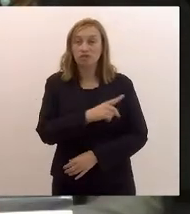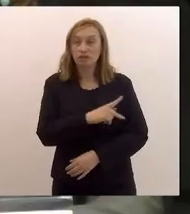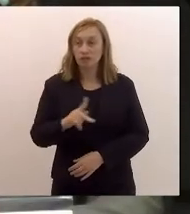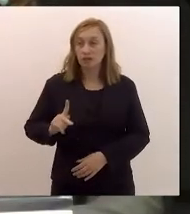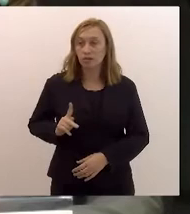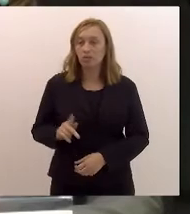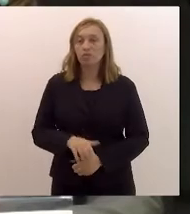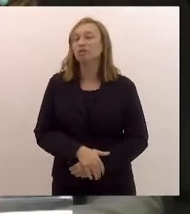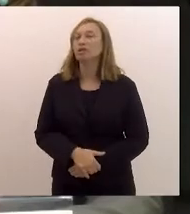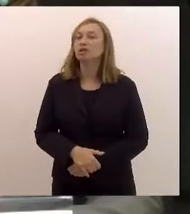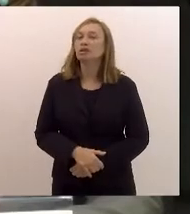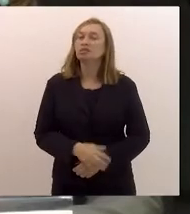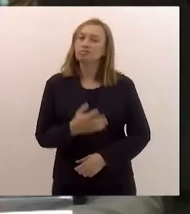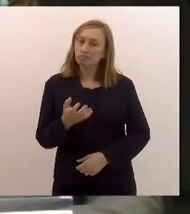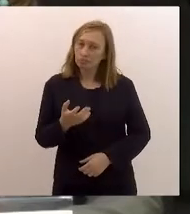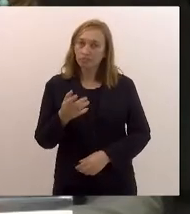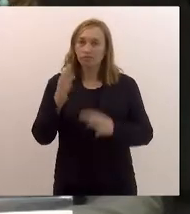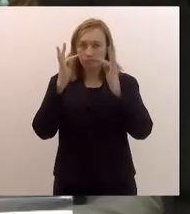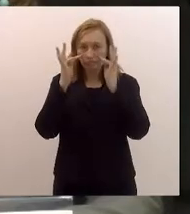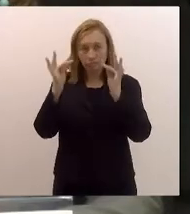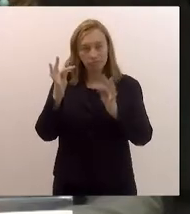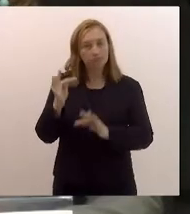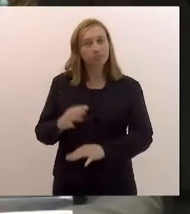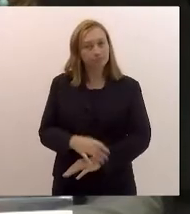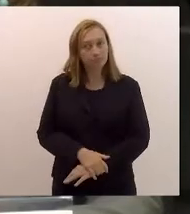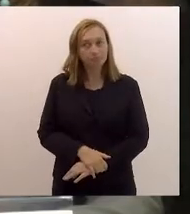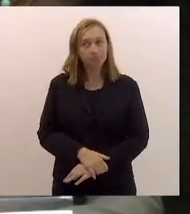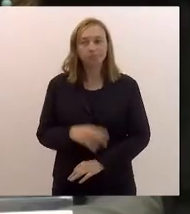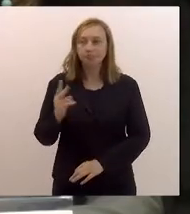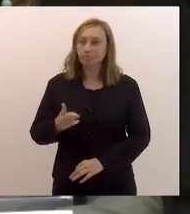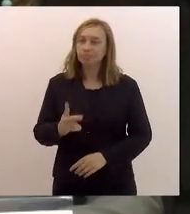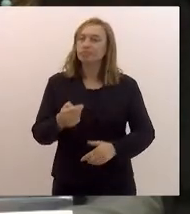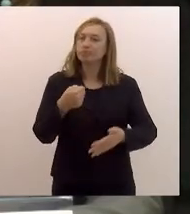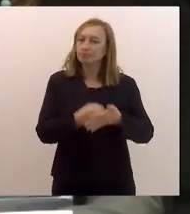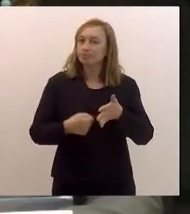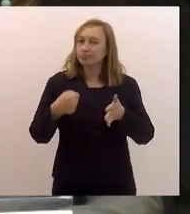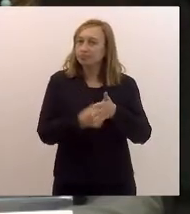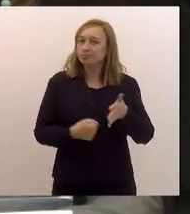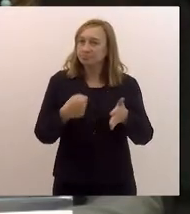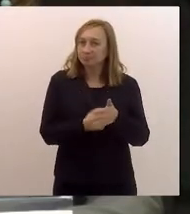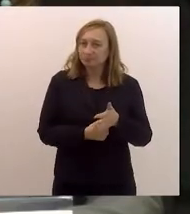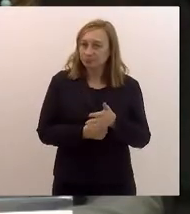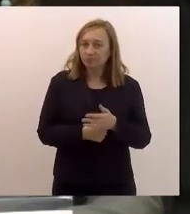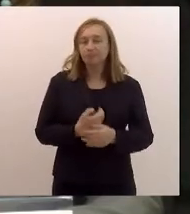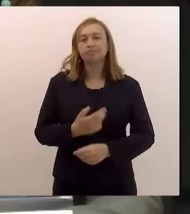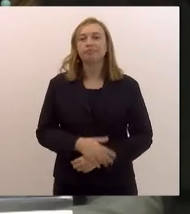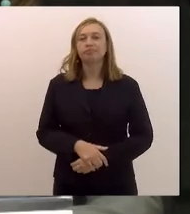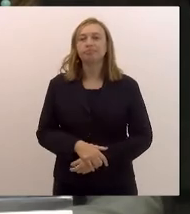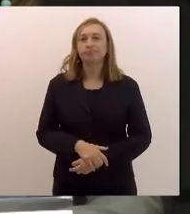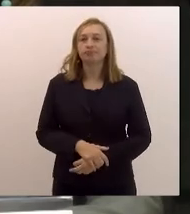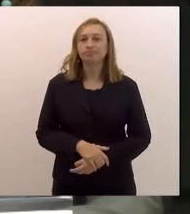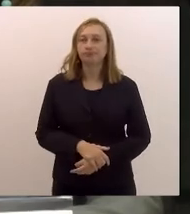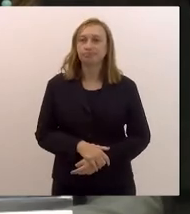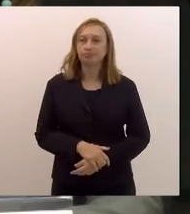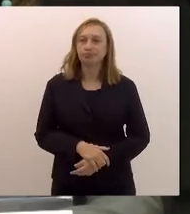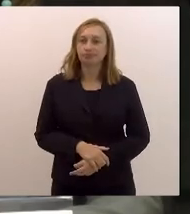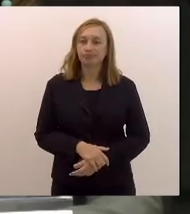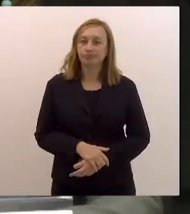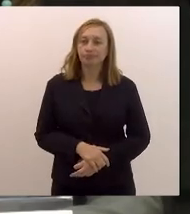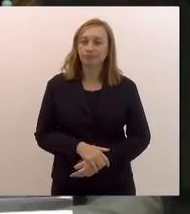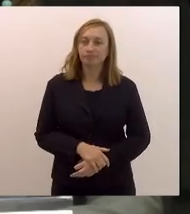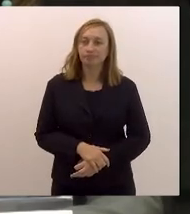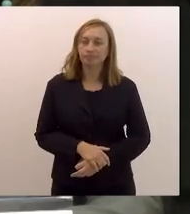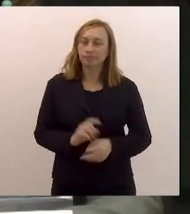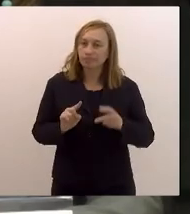e quero fazer um testemunho na nós sempre lutamos na do ponto de vista da